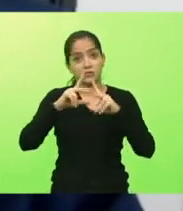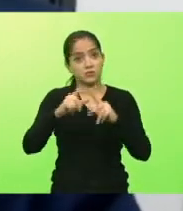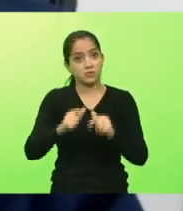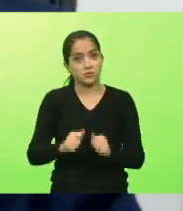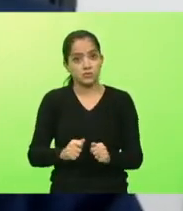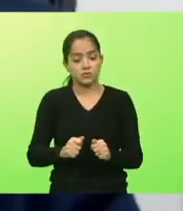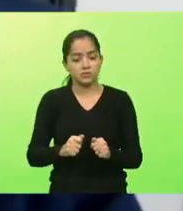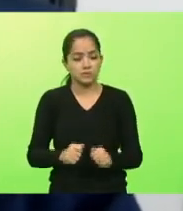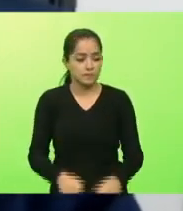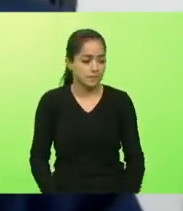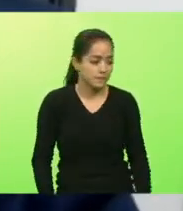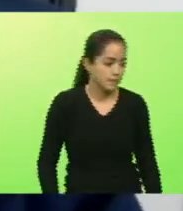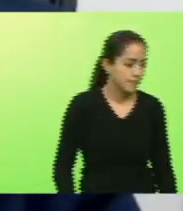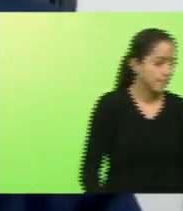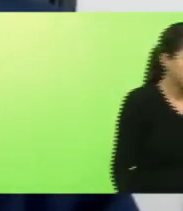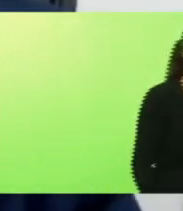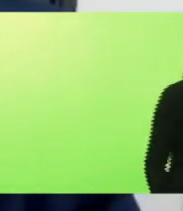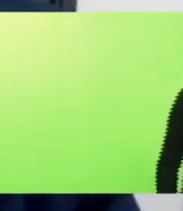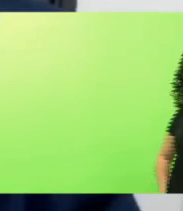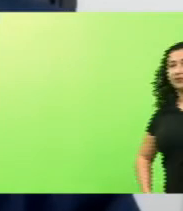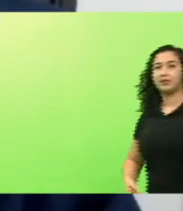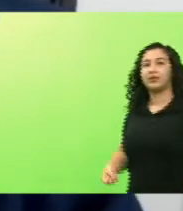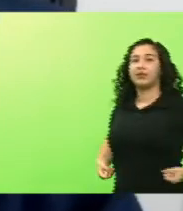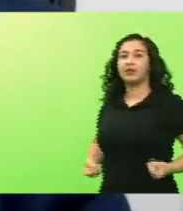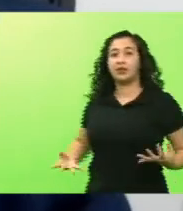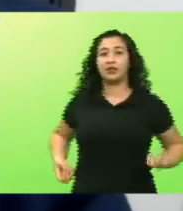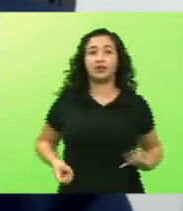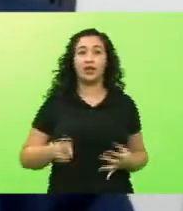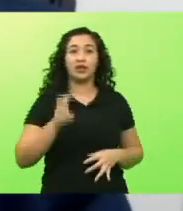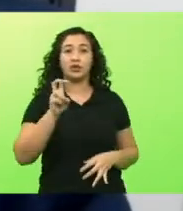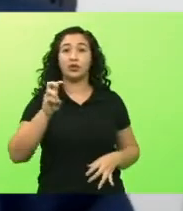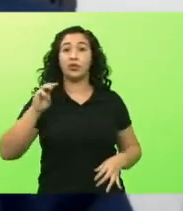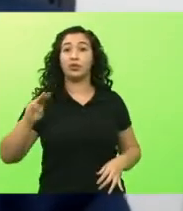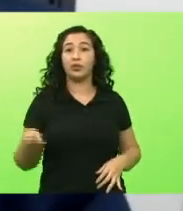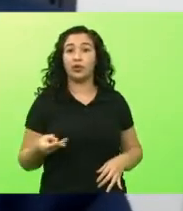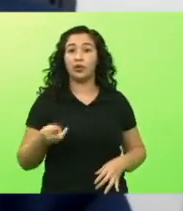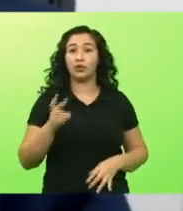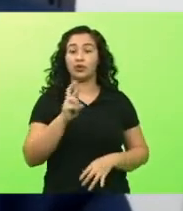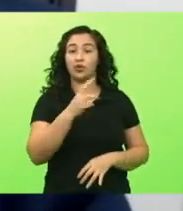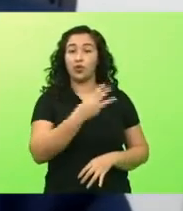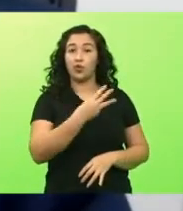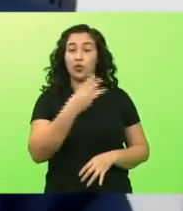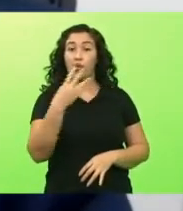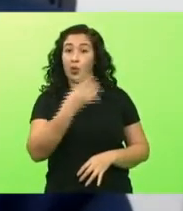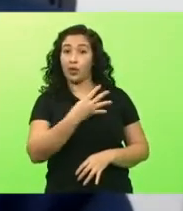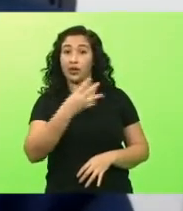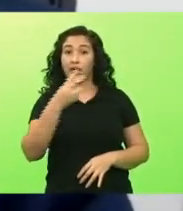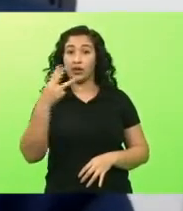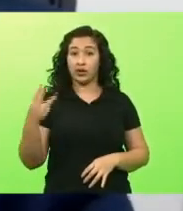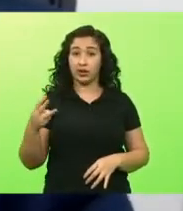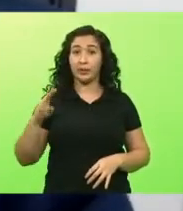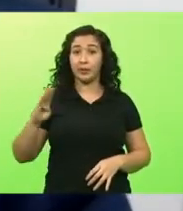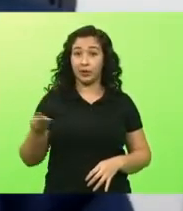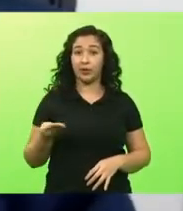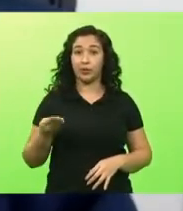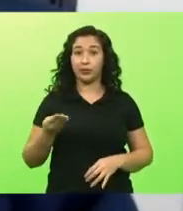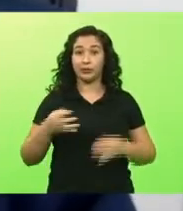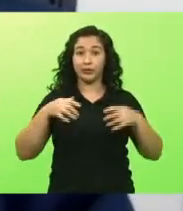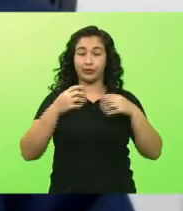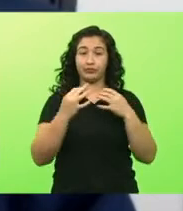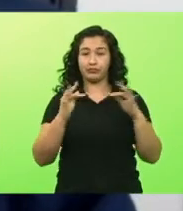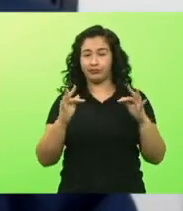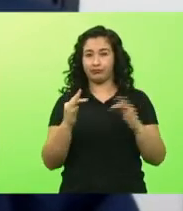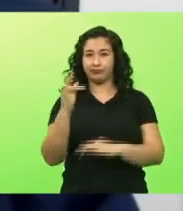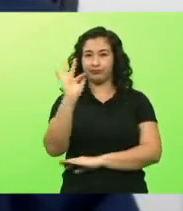em 4 meses já 5 milhões dos 43 milhões para jardinagem de escola, inclusive